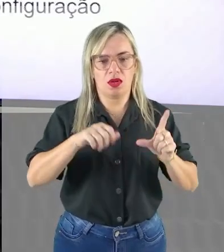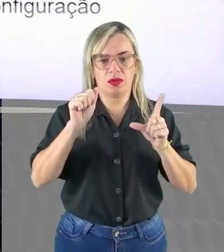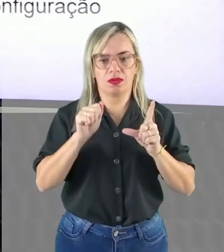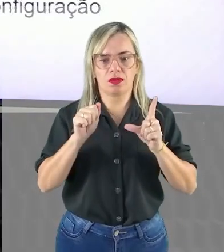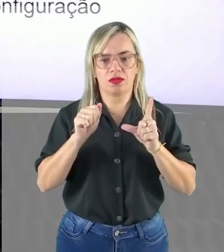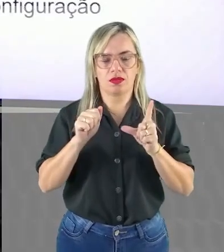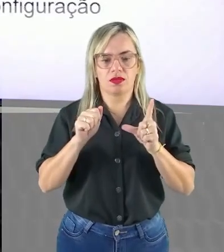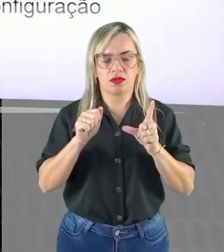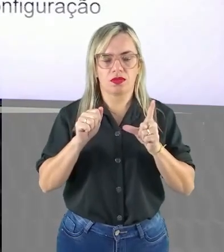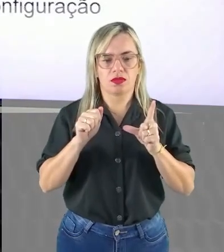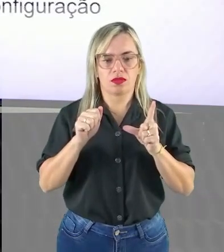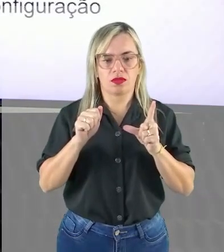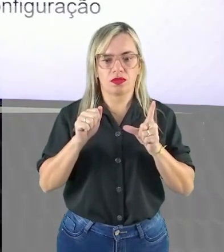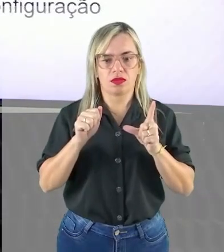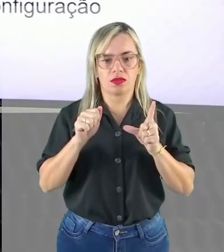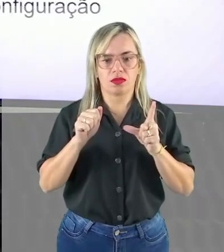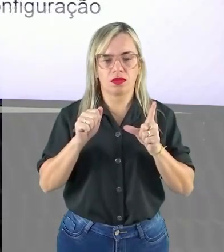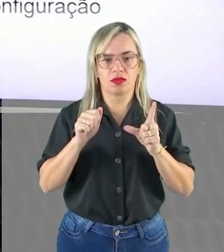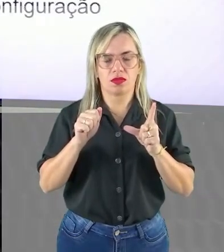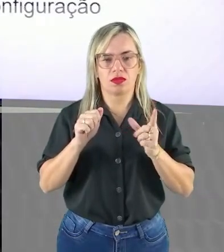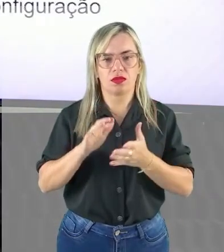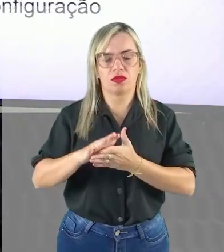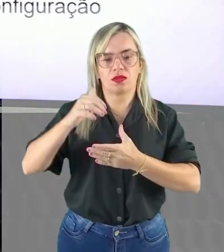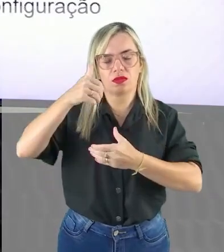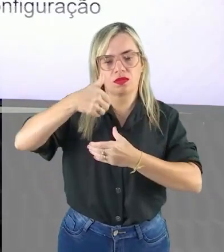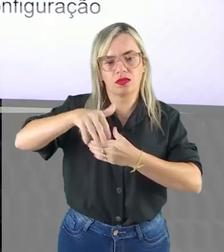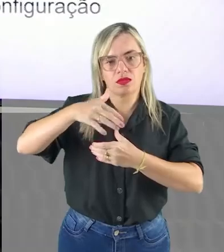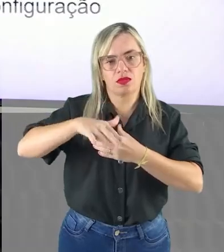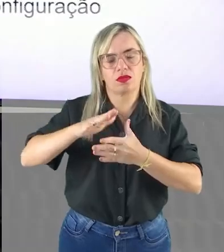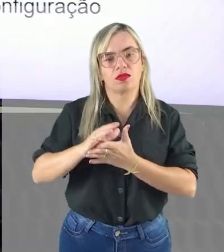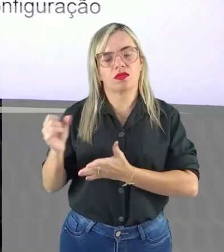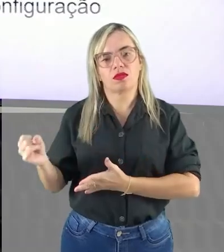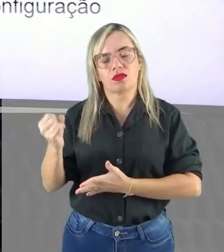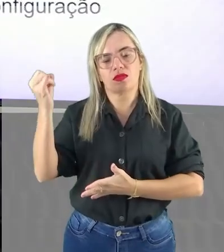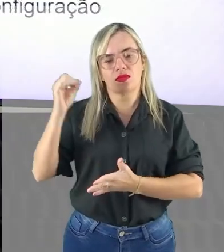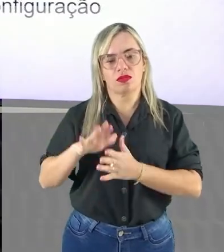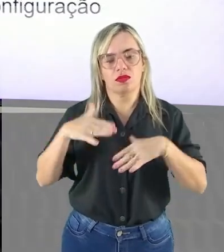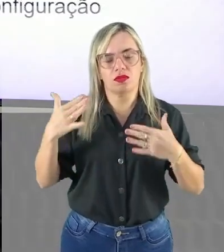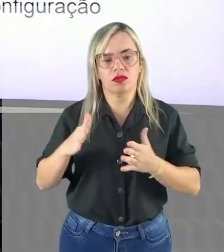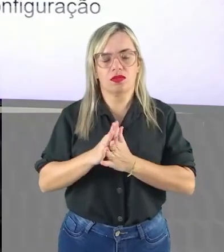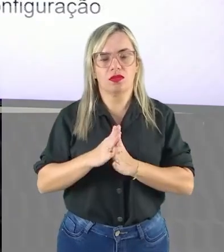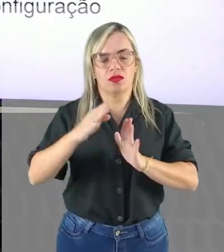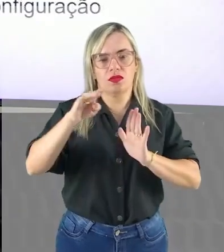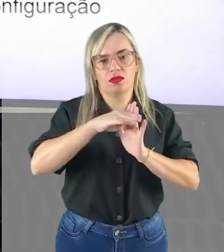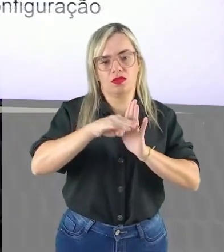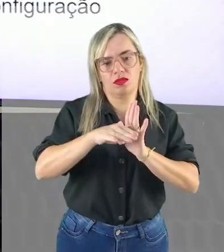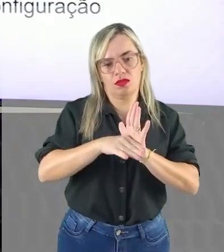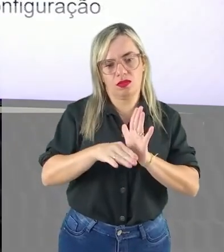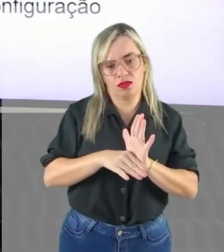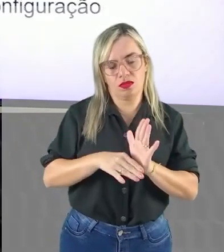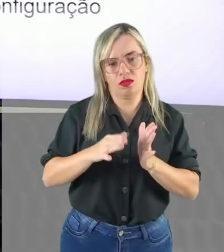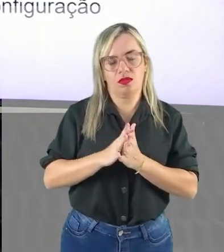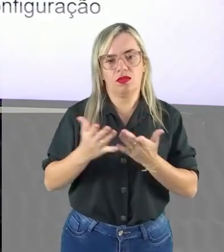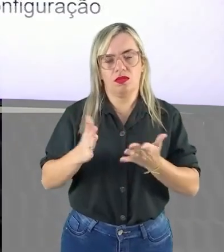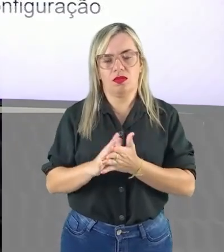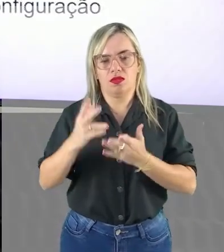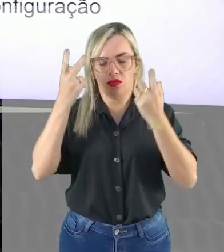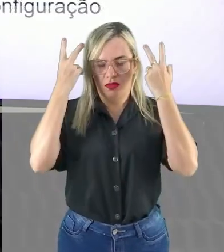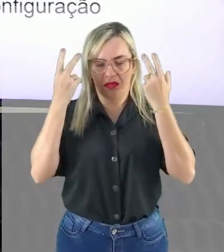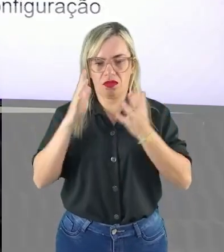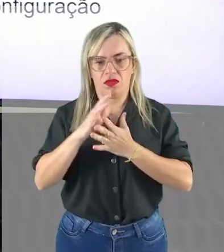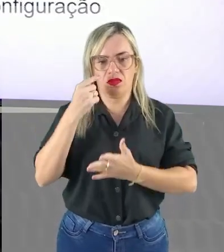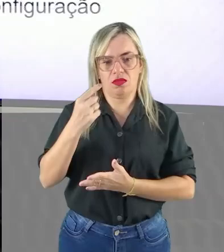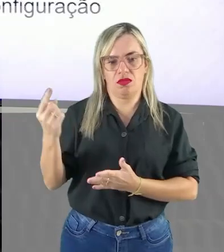tecnologias. Uma dica importante. As alternativas que são generalizadas,